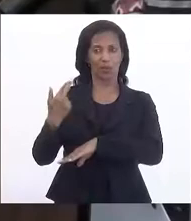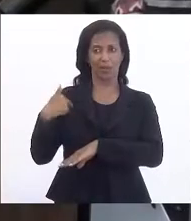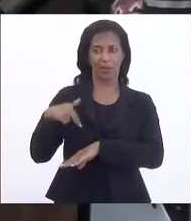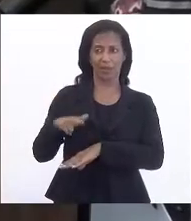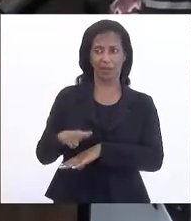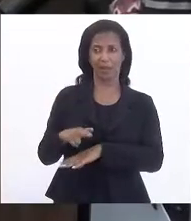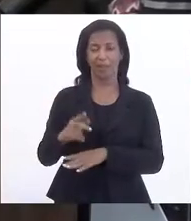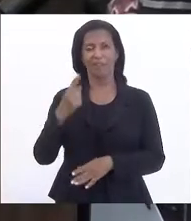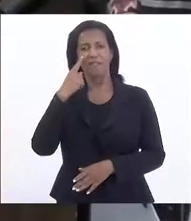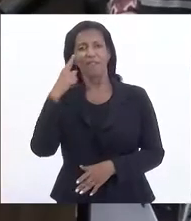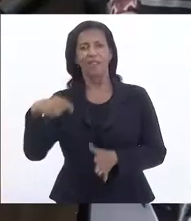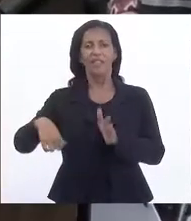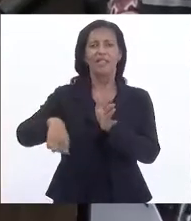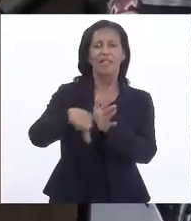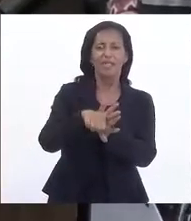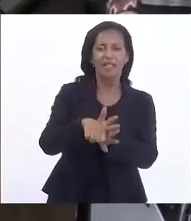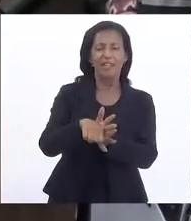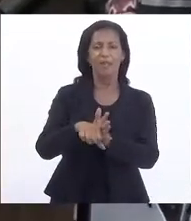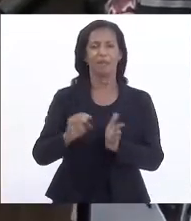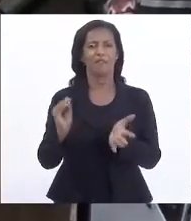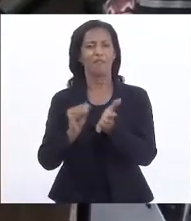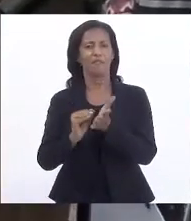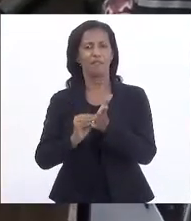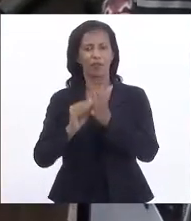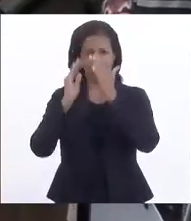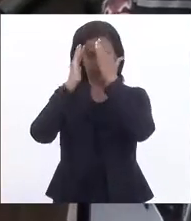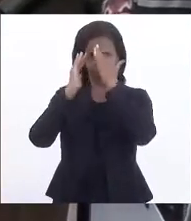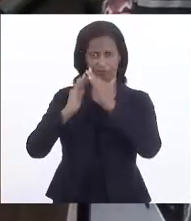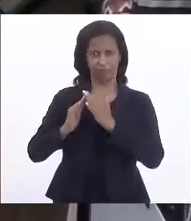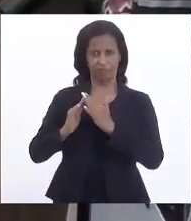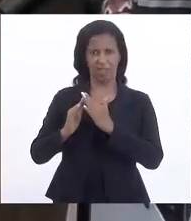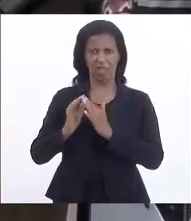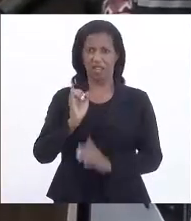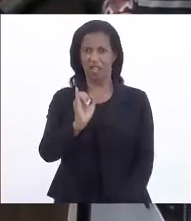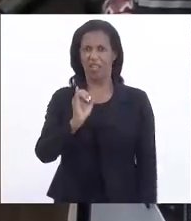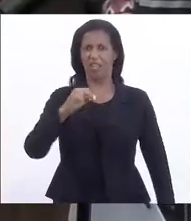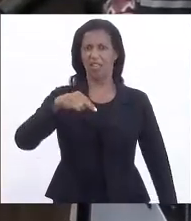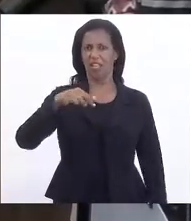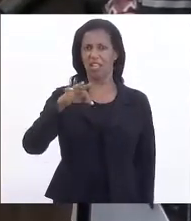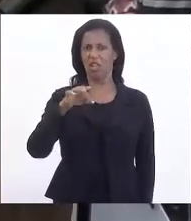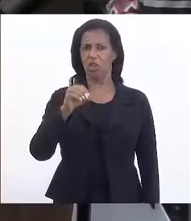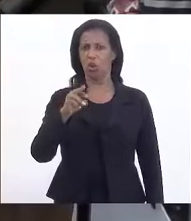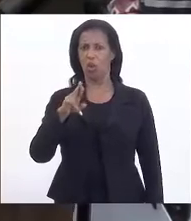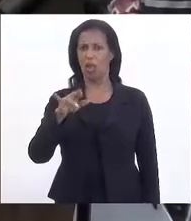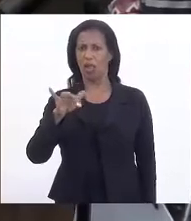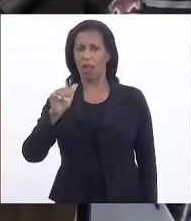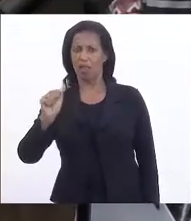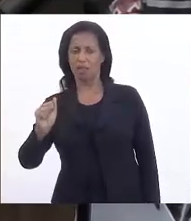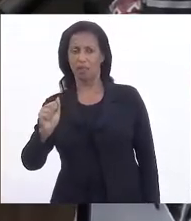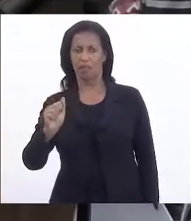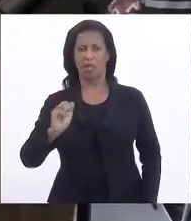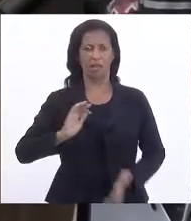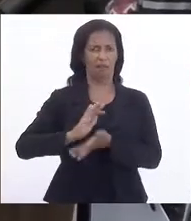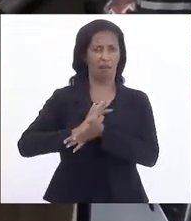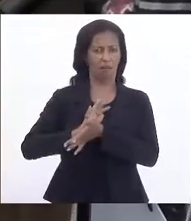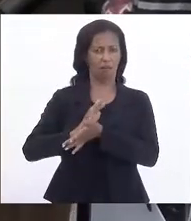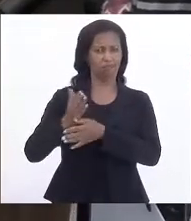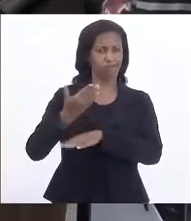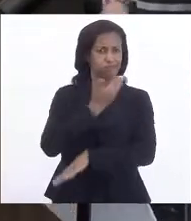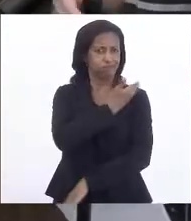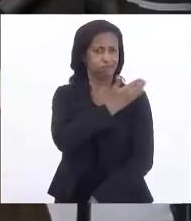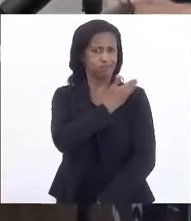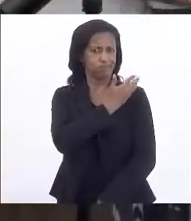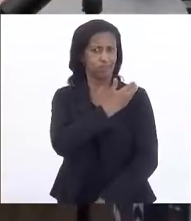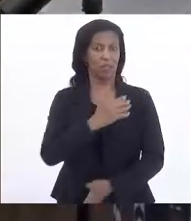os crimes de intolerância porque intolerância religiosa e racismo religioso é crime então